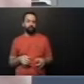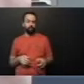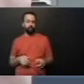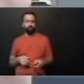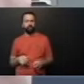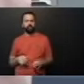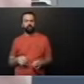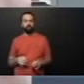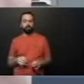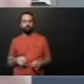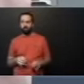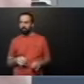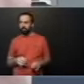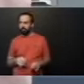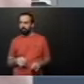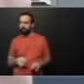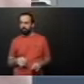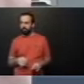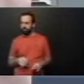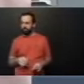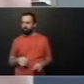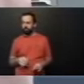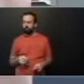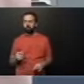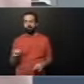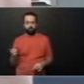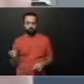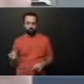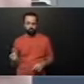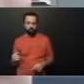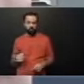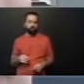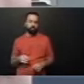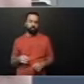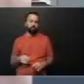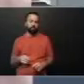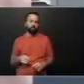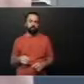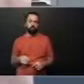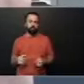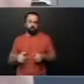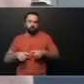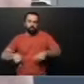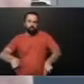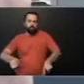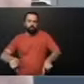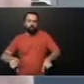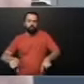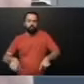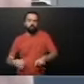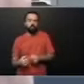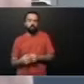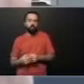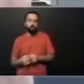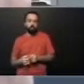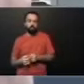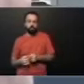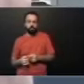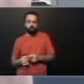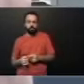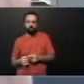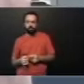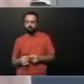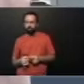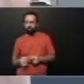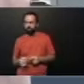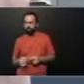D, morango e banana estava. É, a palavrinha